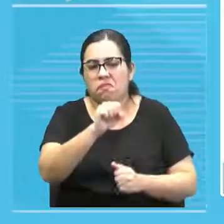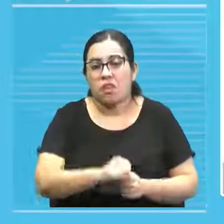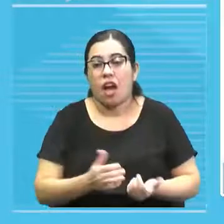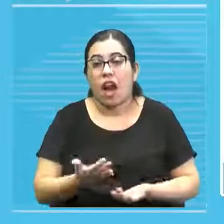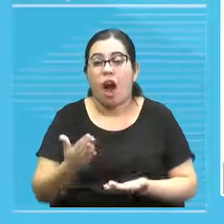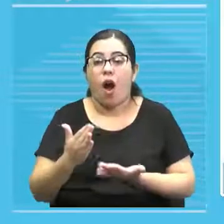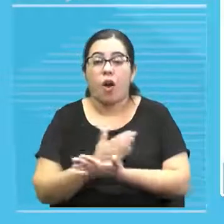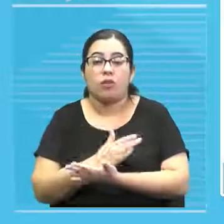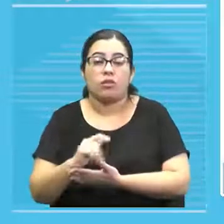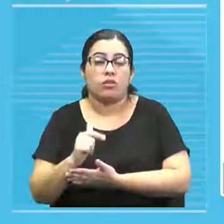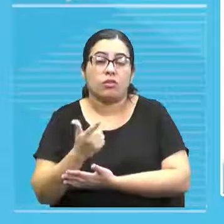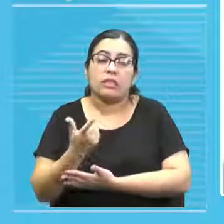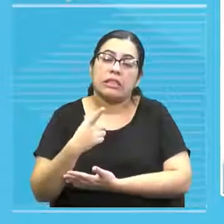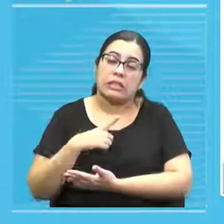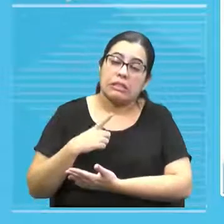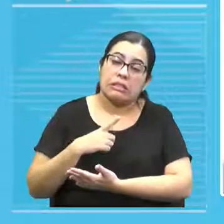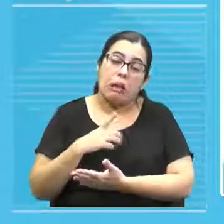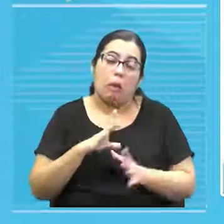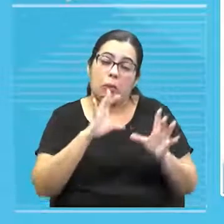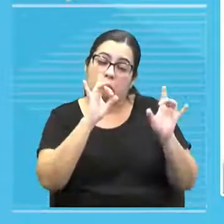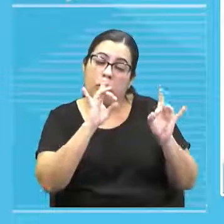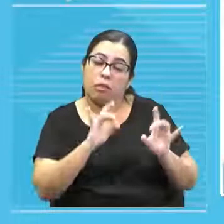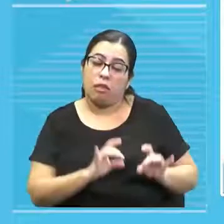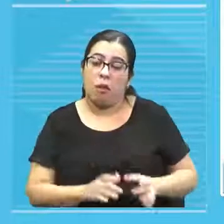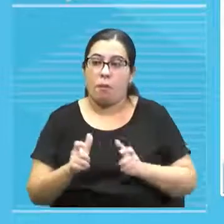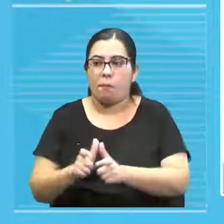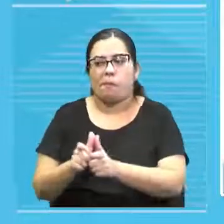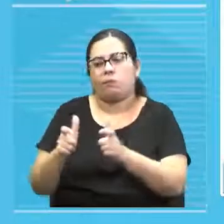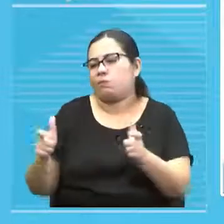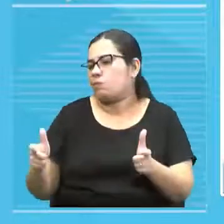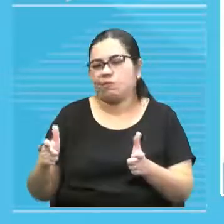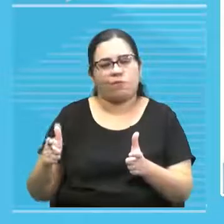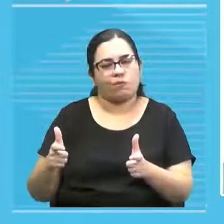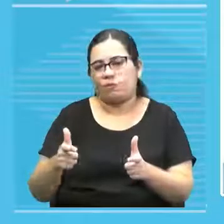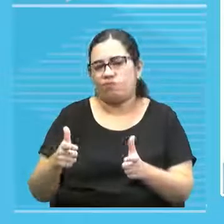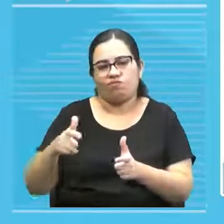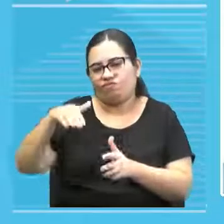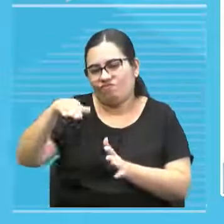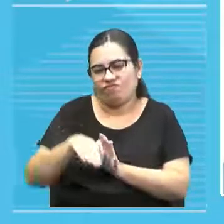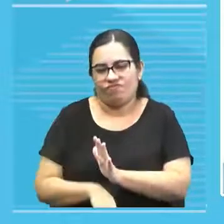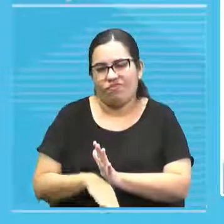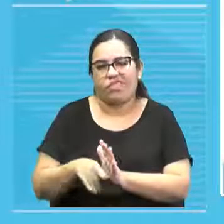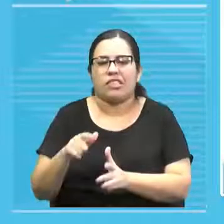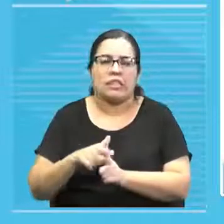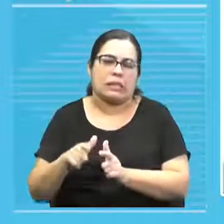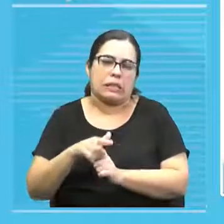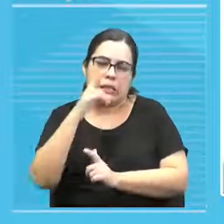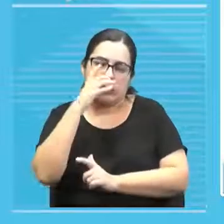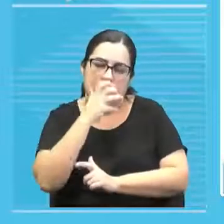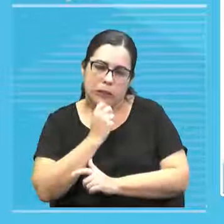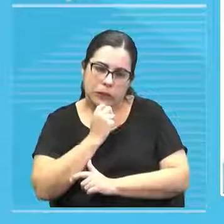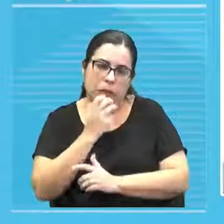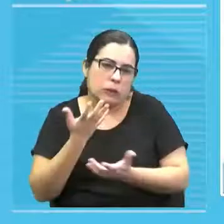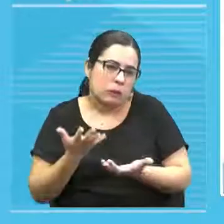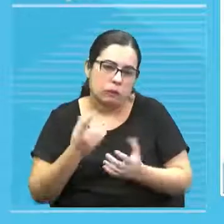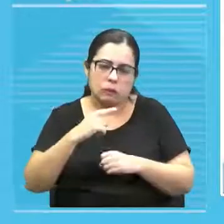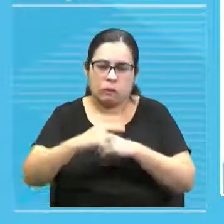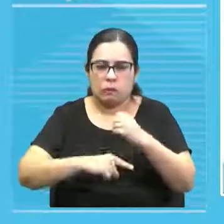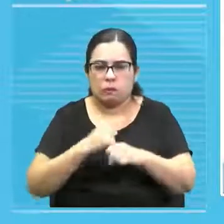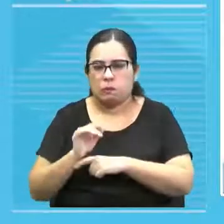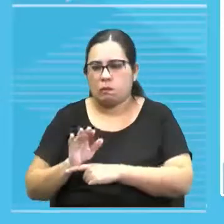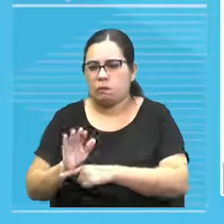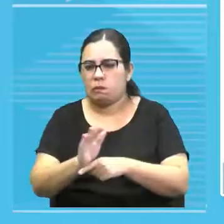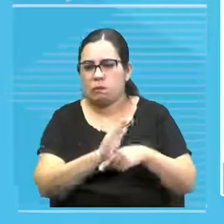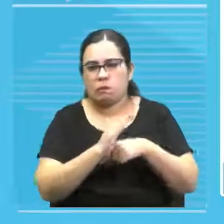alguns poucos tem mais privilégios A grande maioria está em desvantagem a globalização não deu